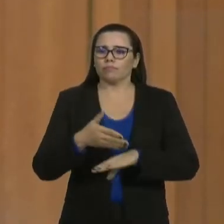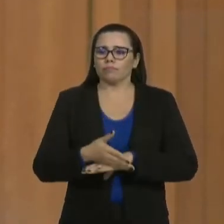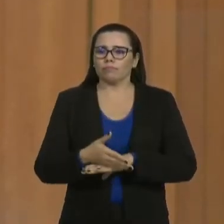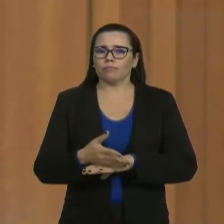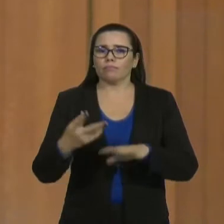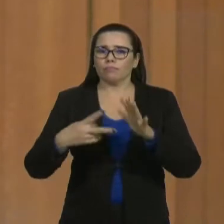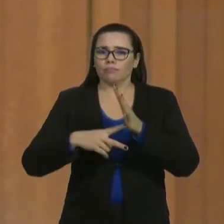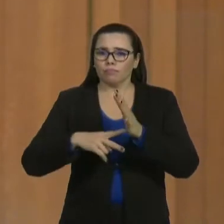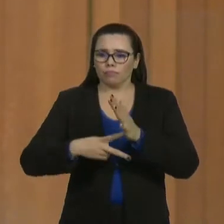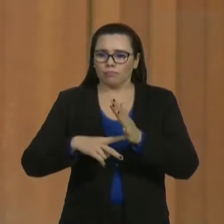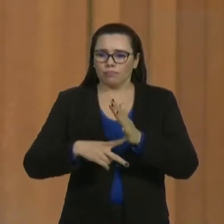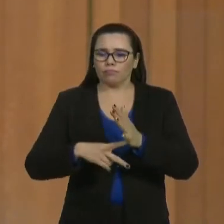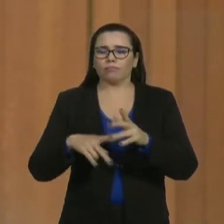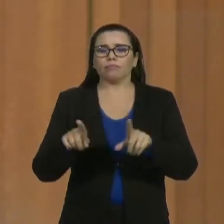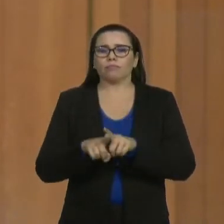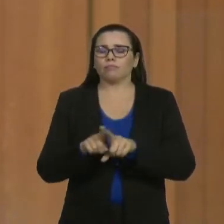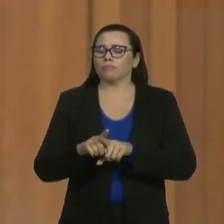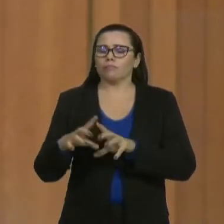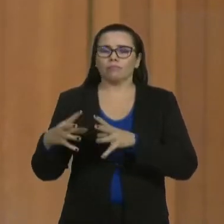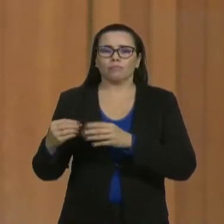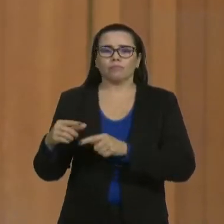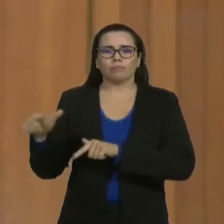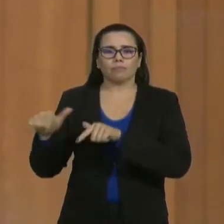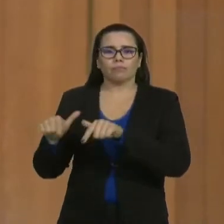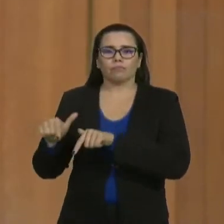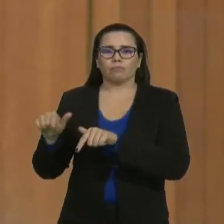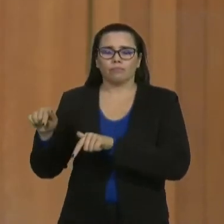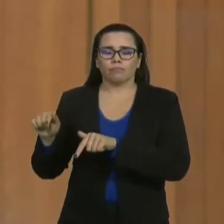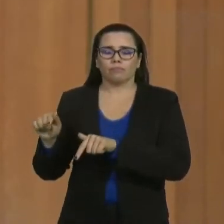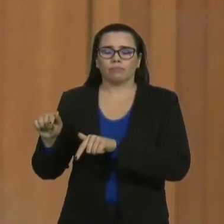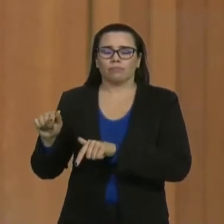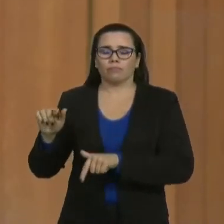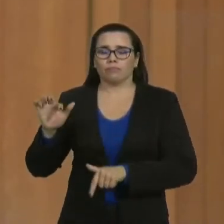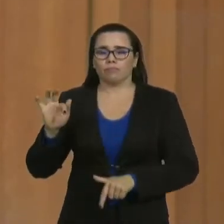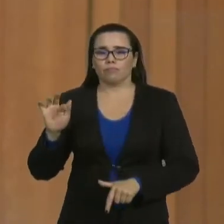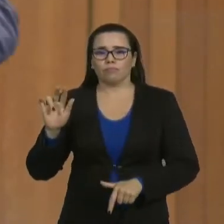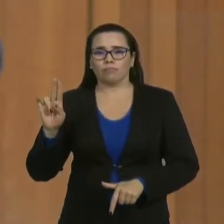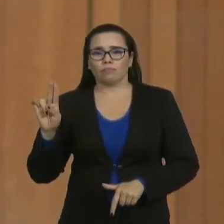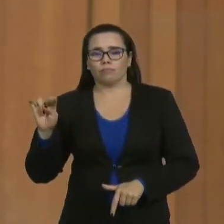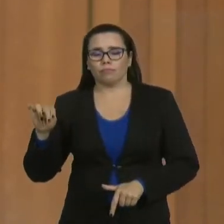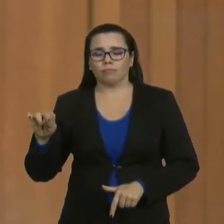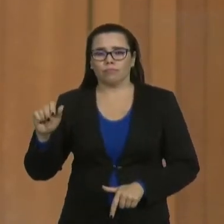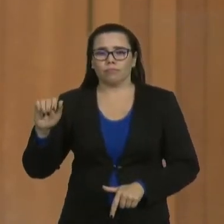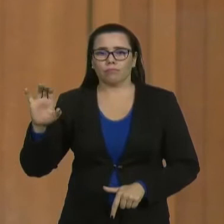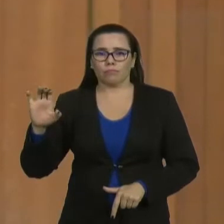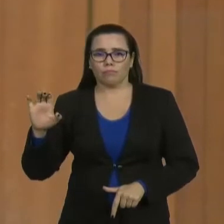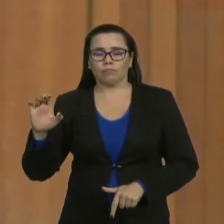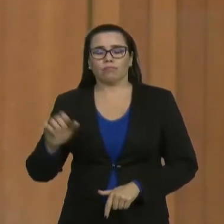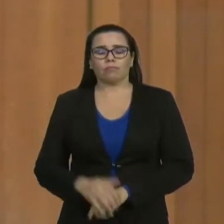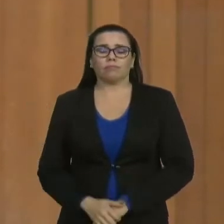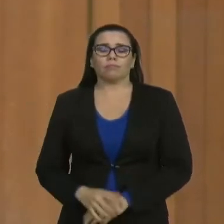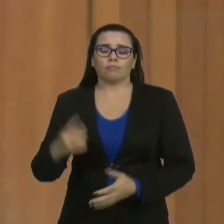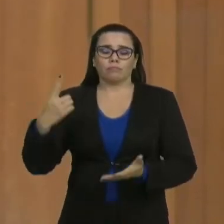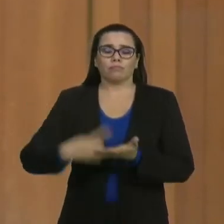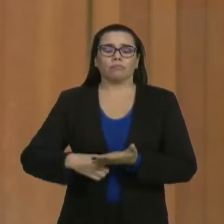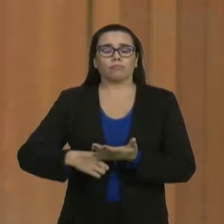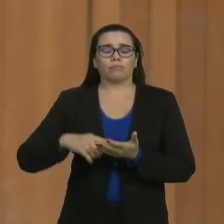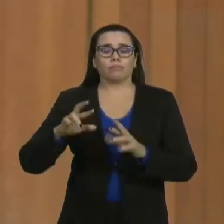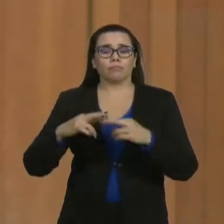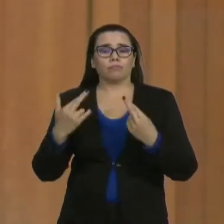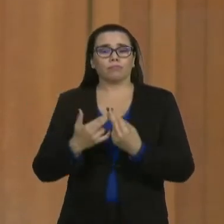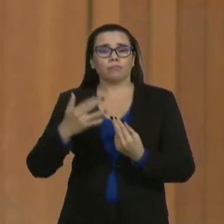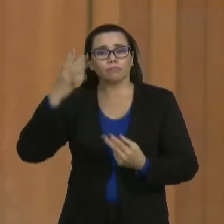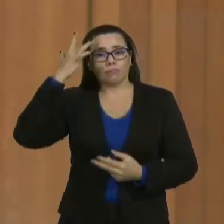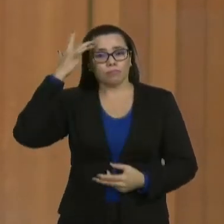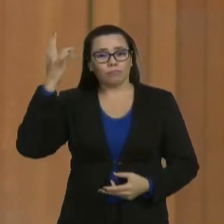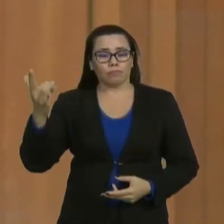sindicato e dos servidores da FUNAC para uma reunião amanhã, às 11 horas da manhã, aqui na Assembleia Legislativa do Estado do